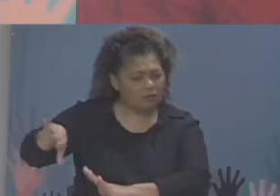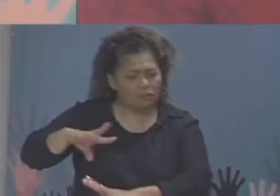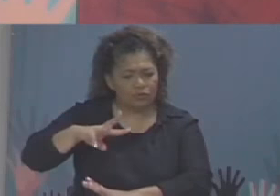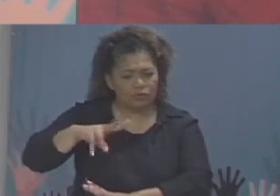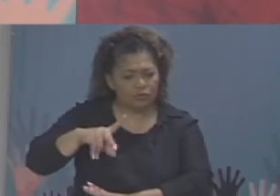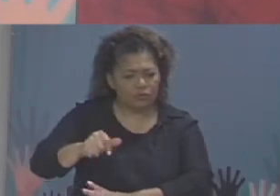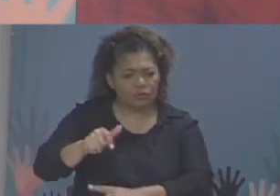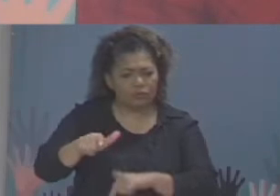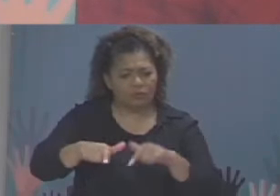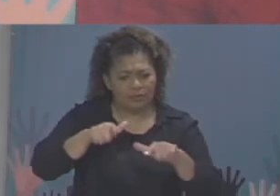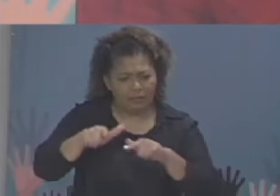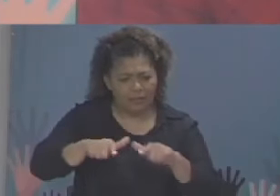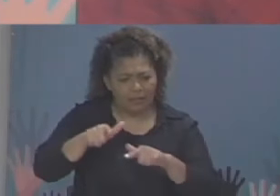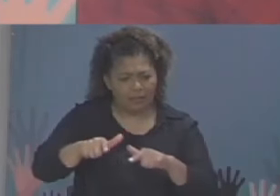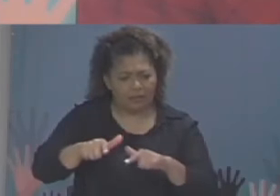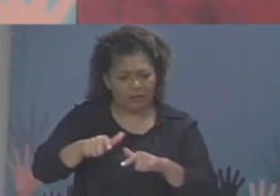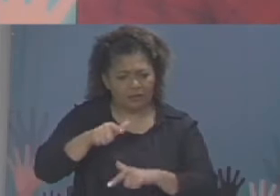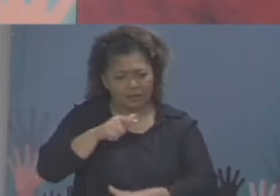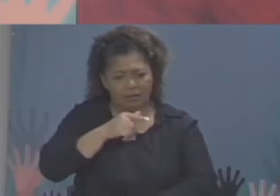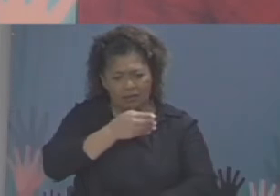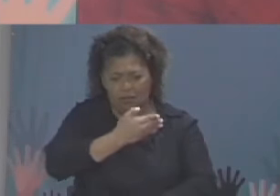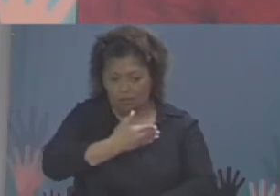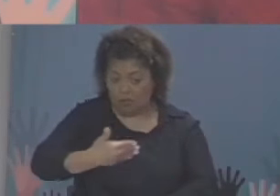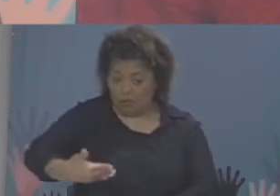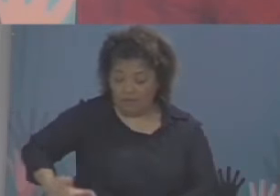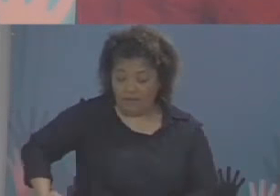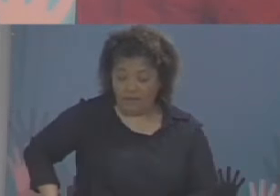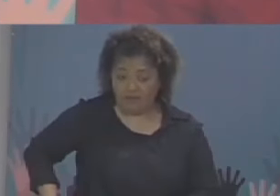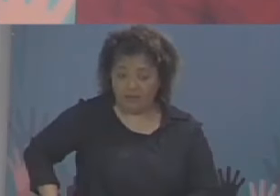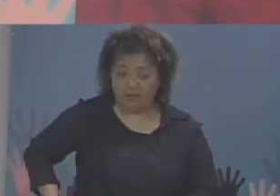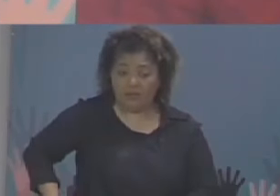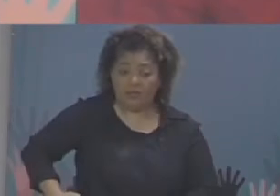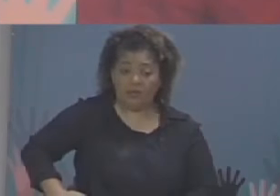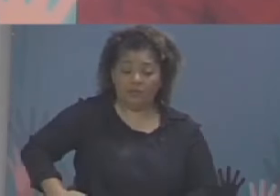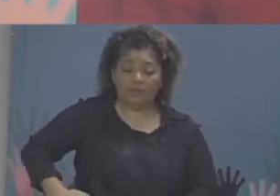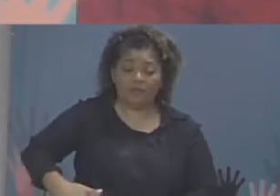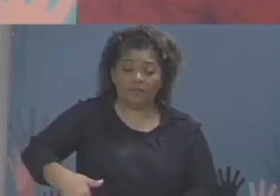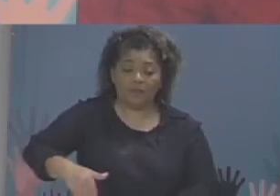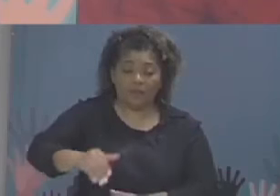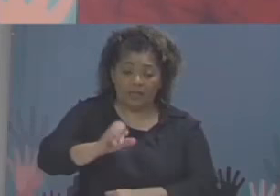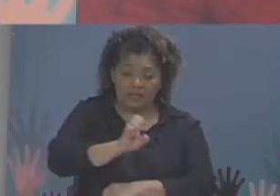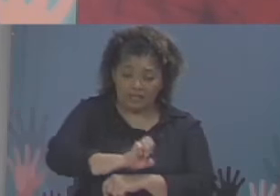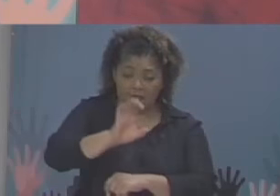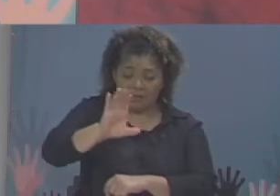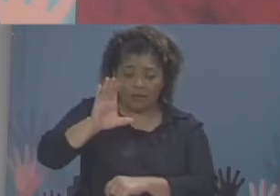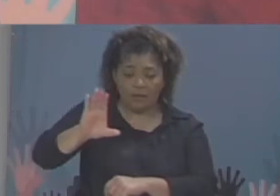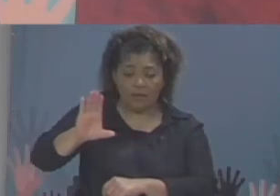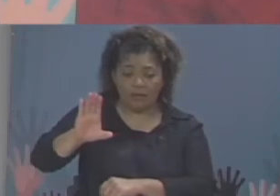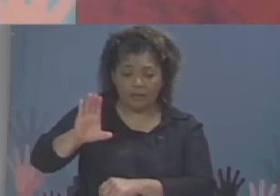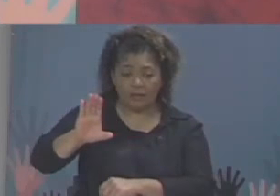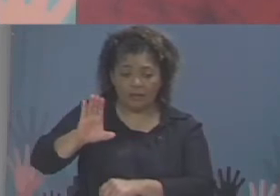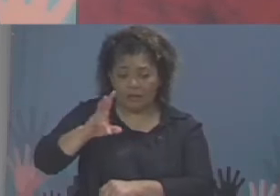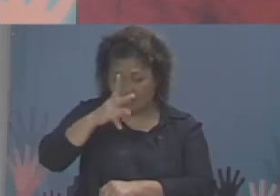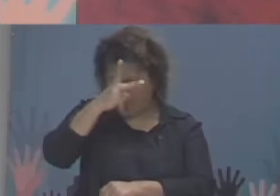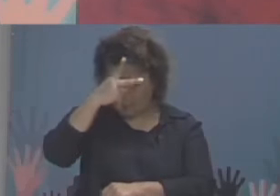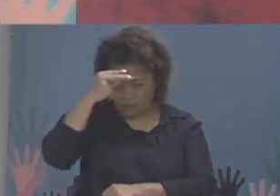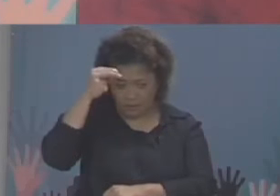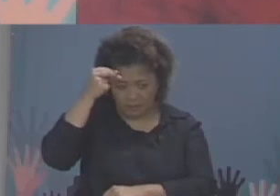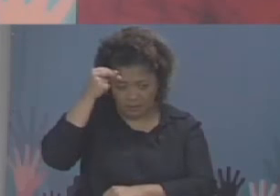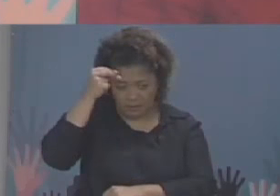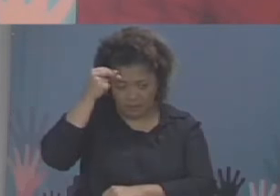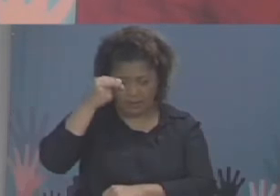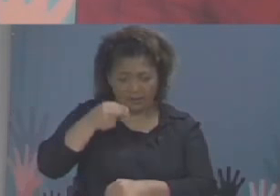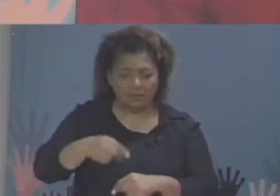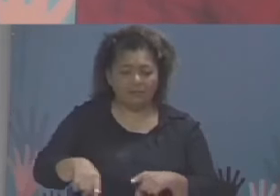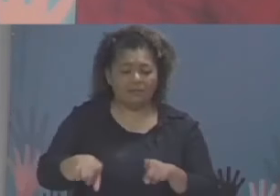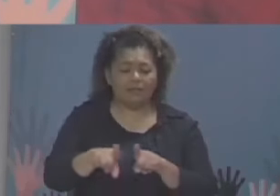e municipais. Né? Pois só se refere, e ele diz com todas as letras, sem nenhuma